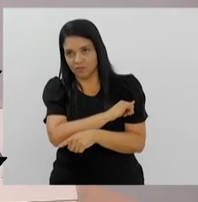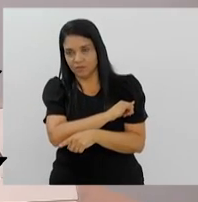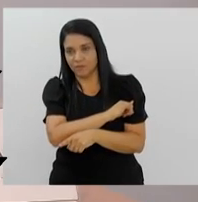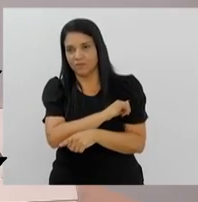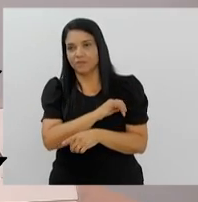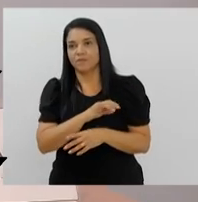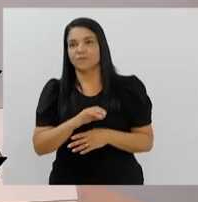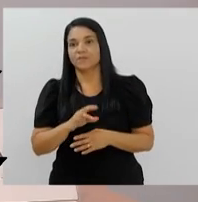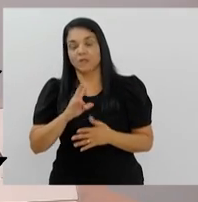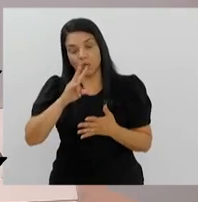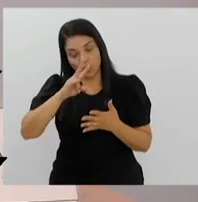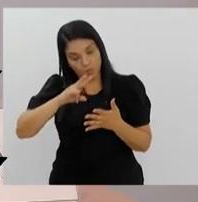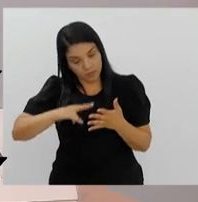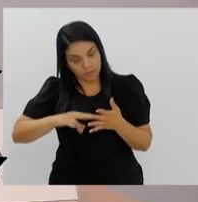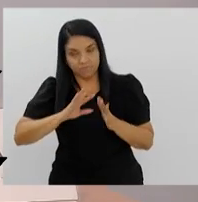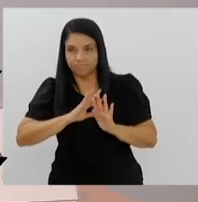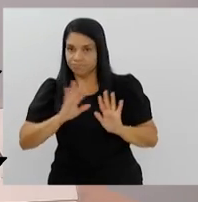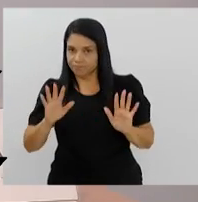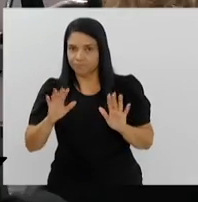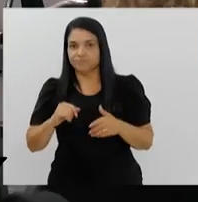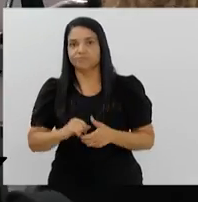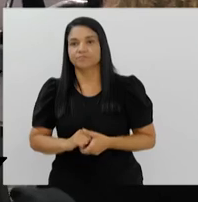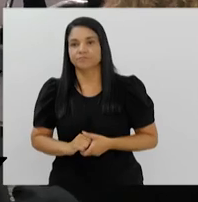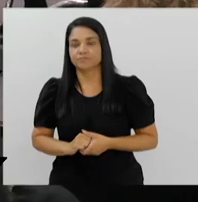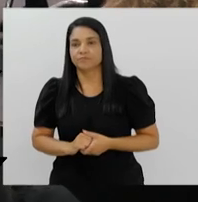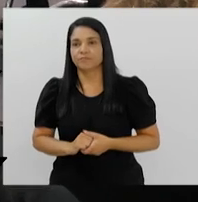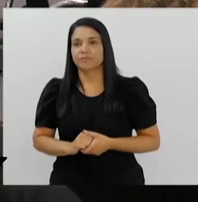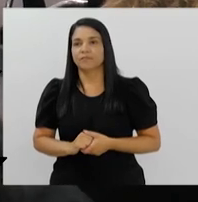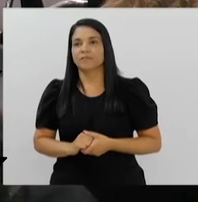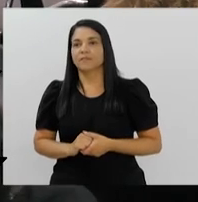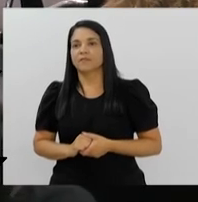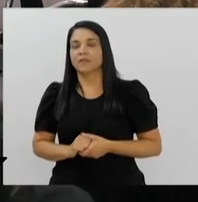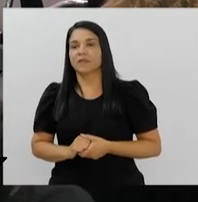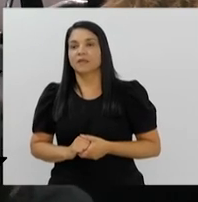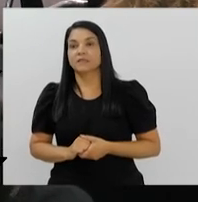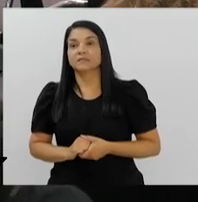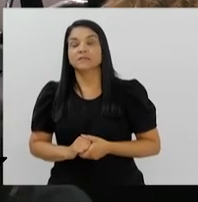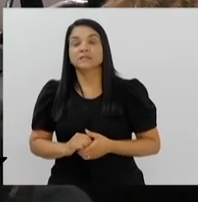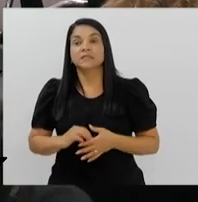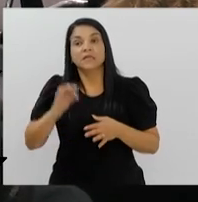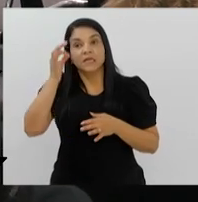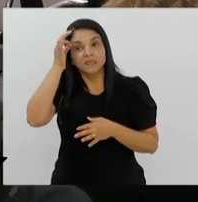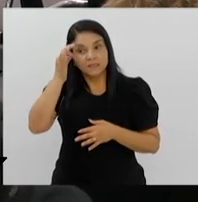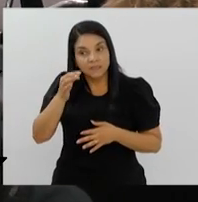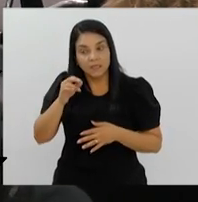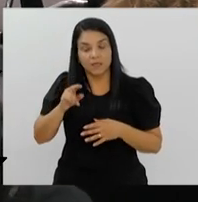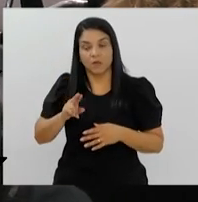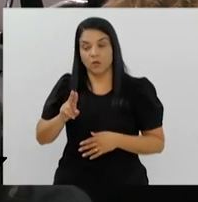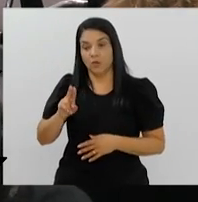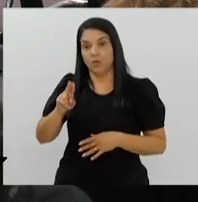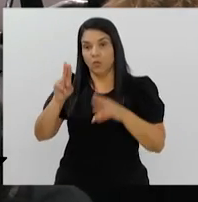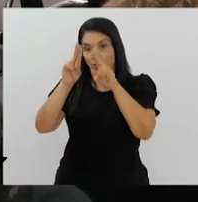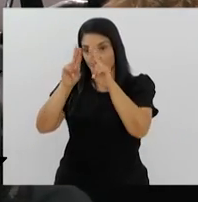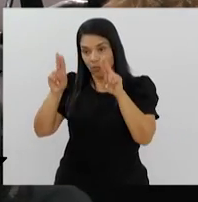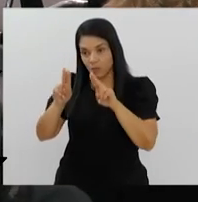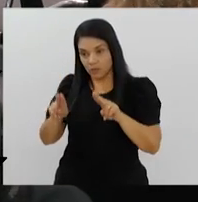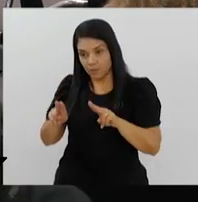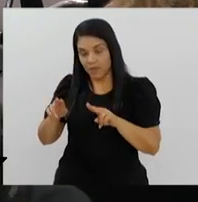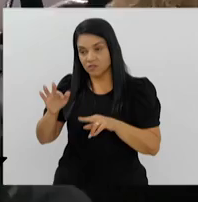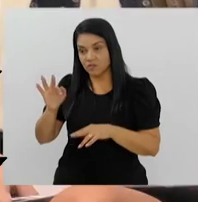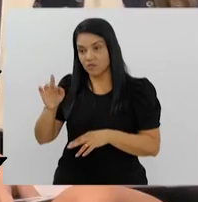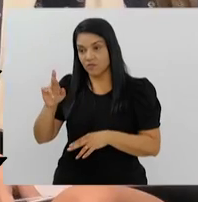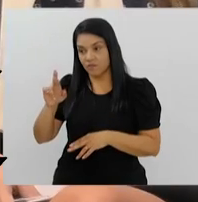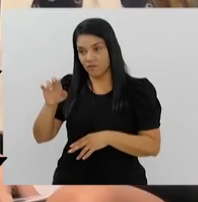aqui que eu li aqui excelência eu entendi Então veja só para todo mundo entender aqui Unimed ferge é o que era Unimed